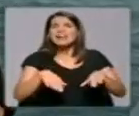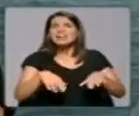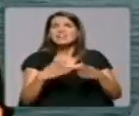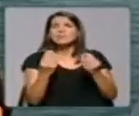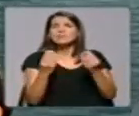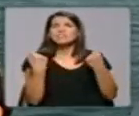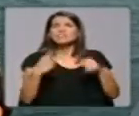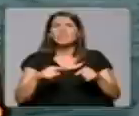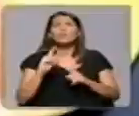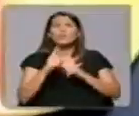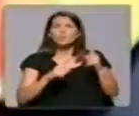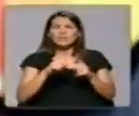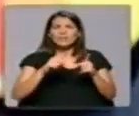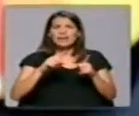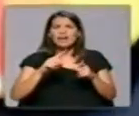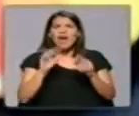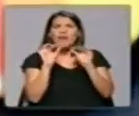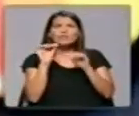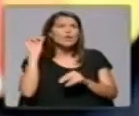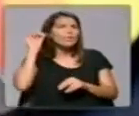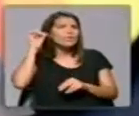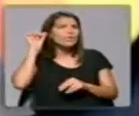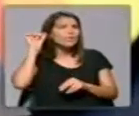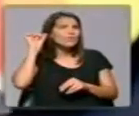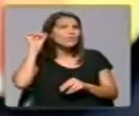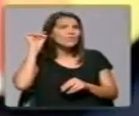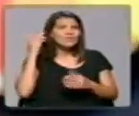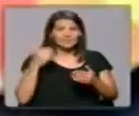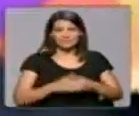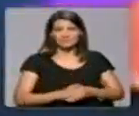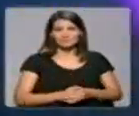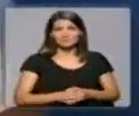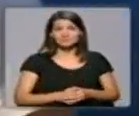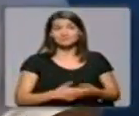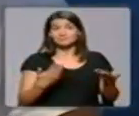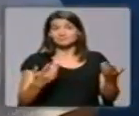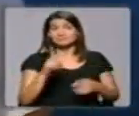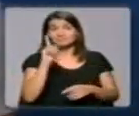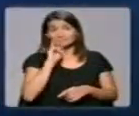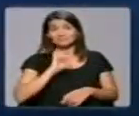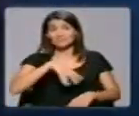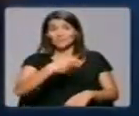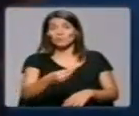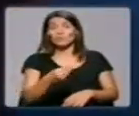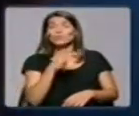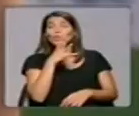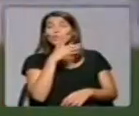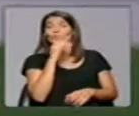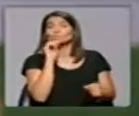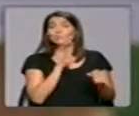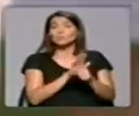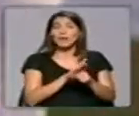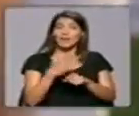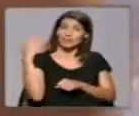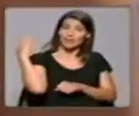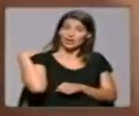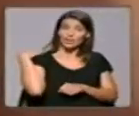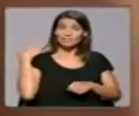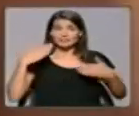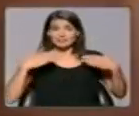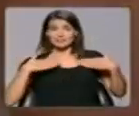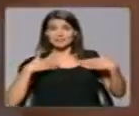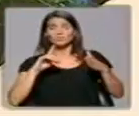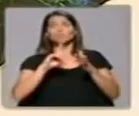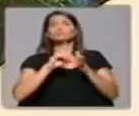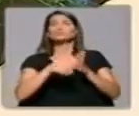cotonetes. O mundo de Flávia tem as cores do mar. Traz nas costas e no peito o